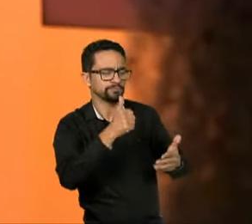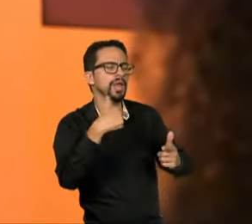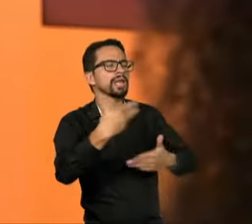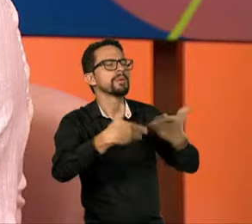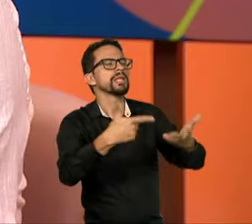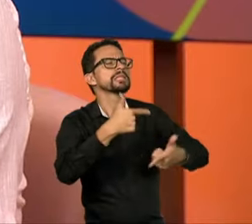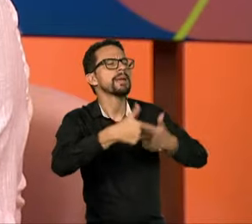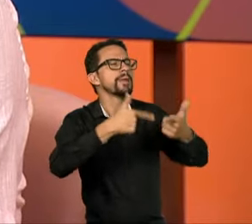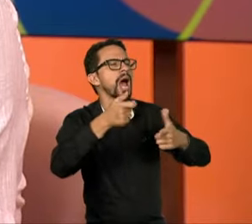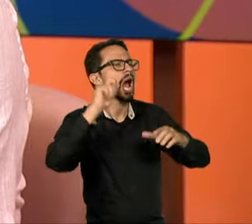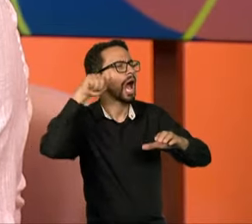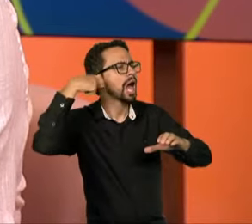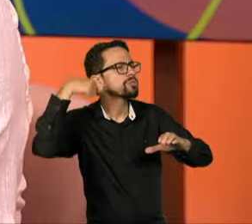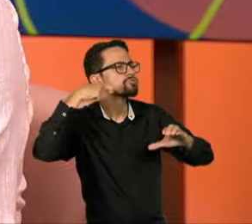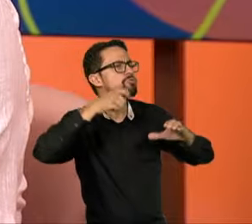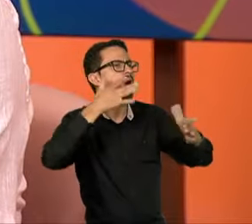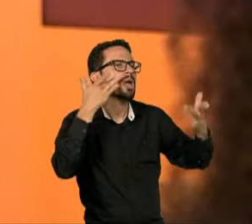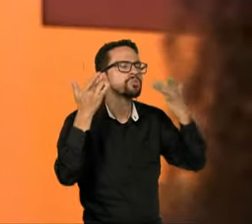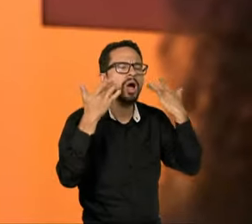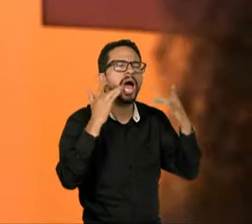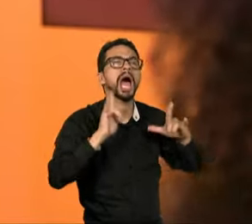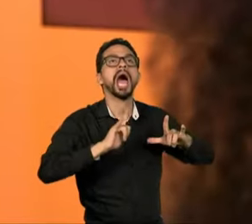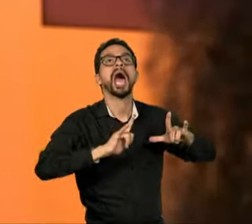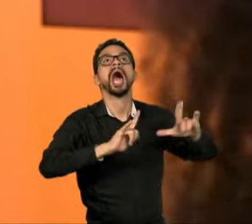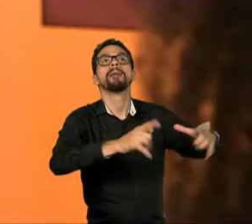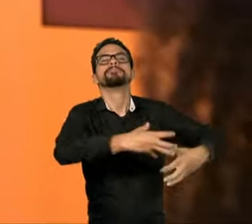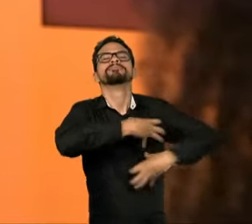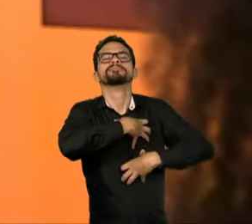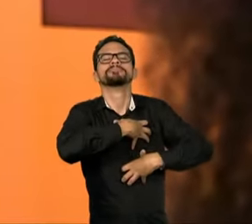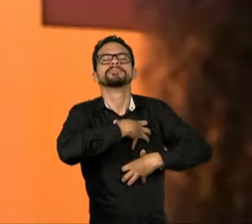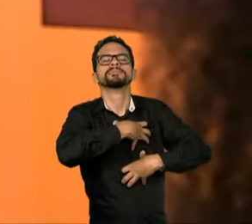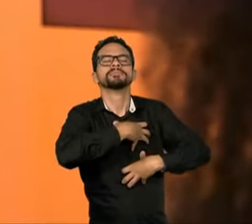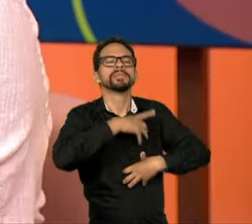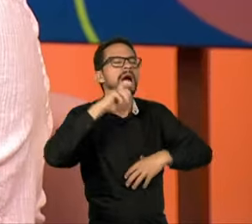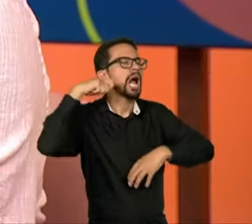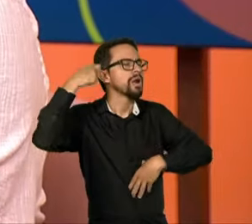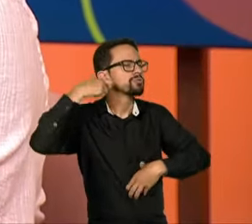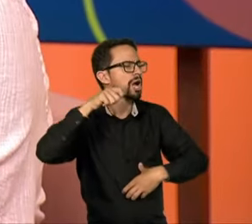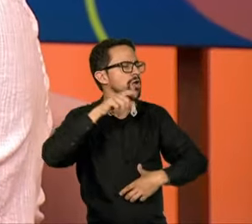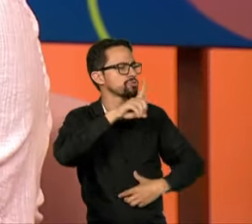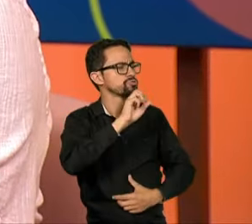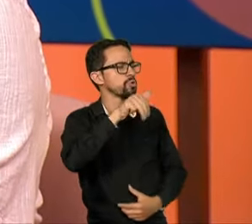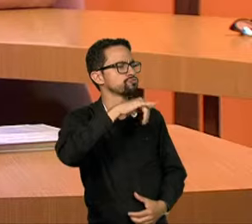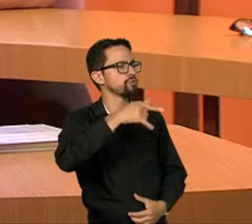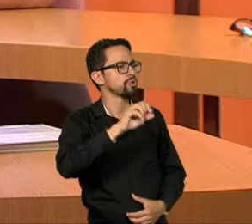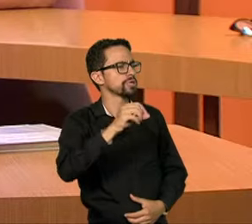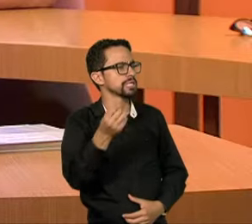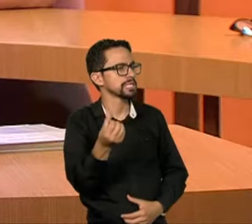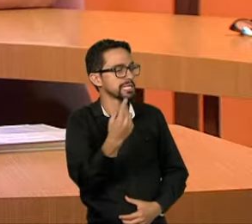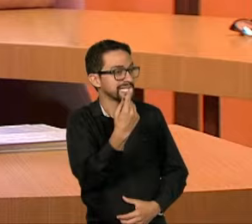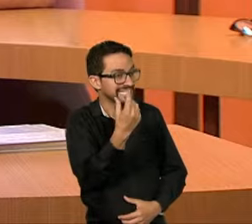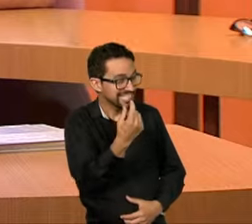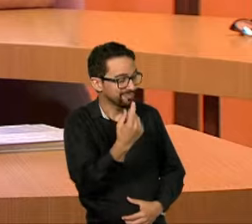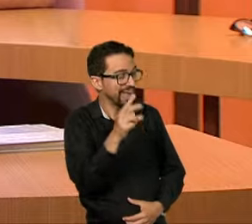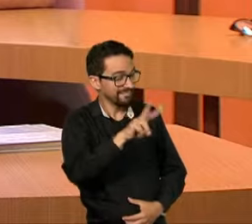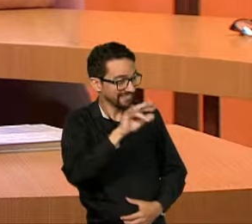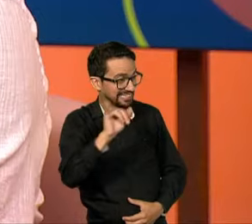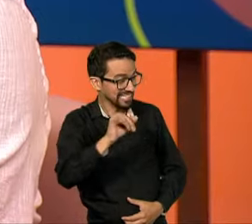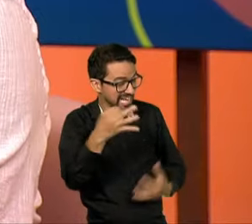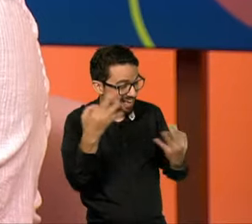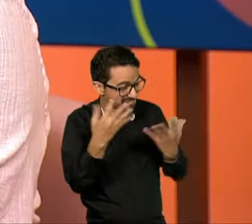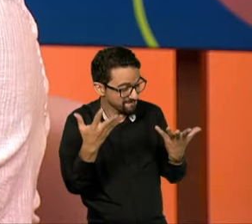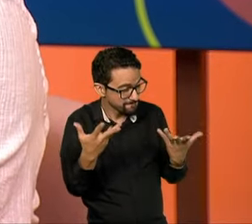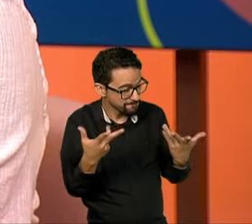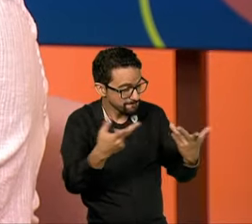trabalhar como ator. Eu adoro você como ator. O seu Dom João VI, o melhor Dom João VI que eu já vi. Olha, que coisa boa. É